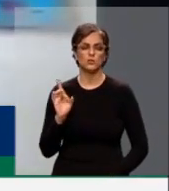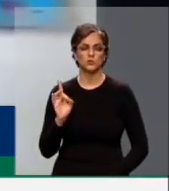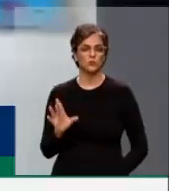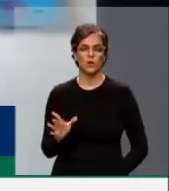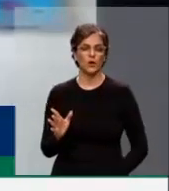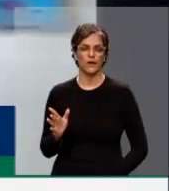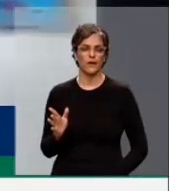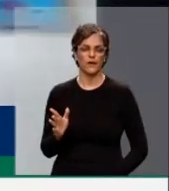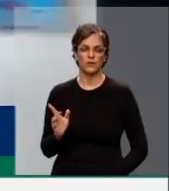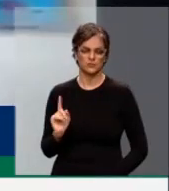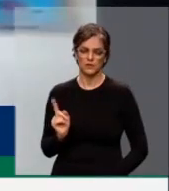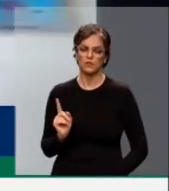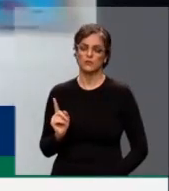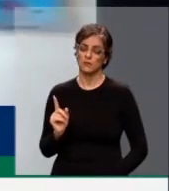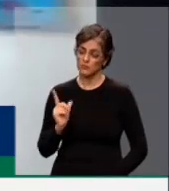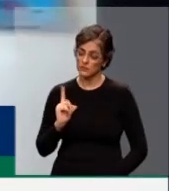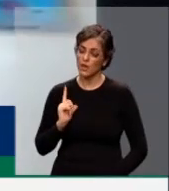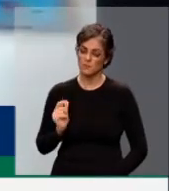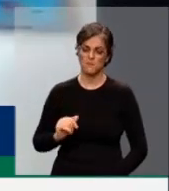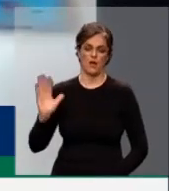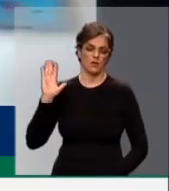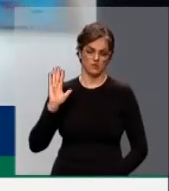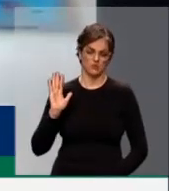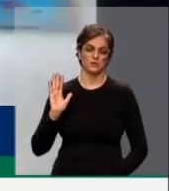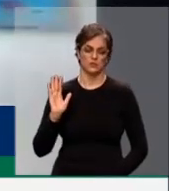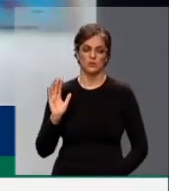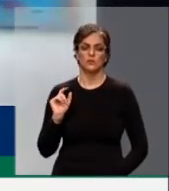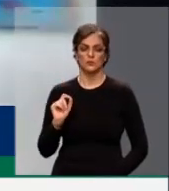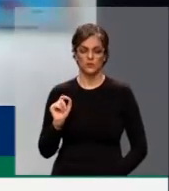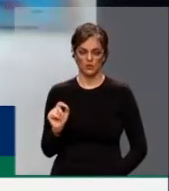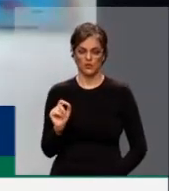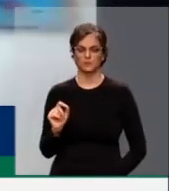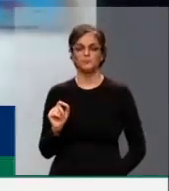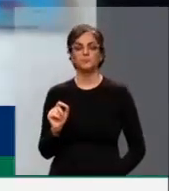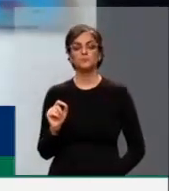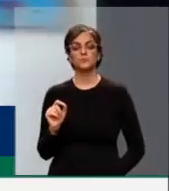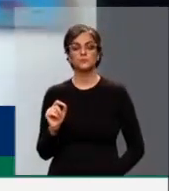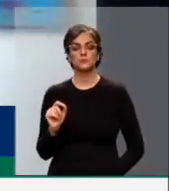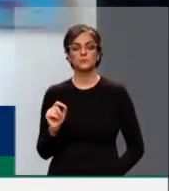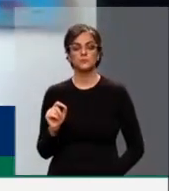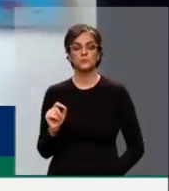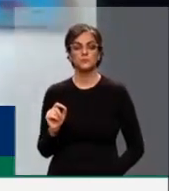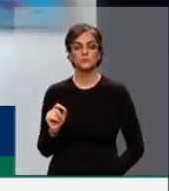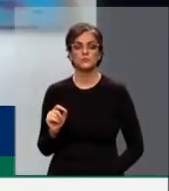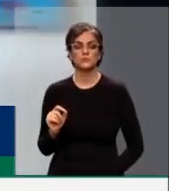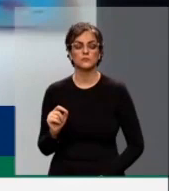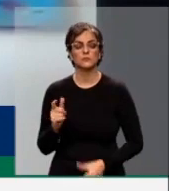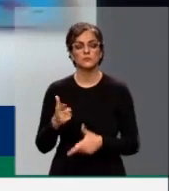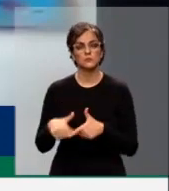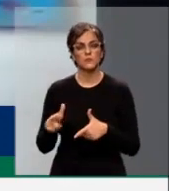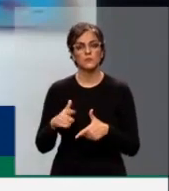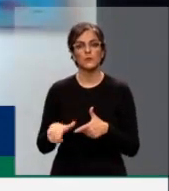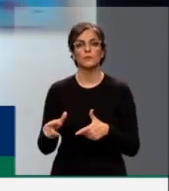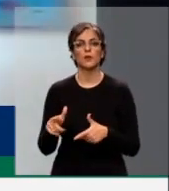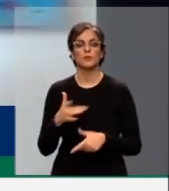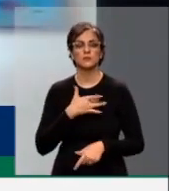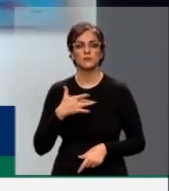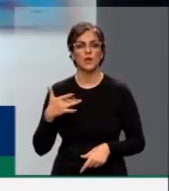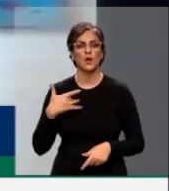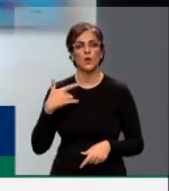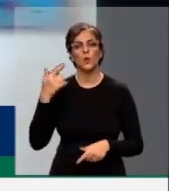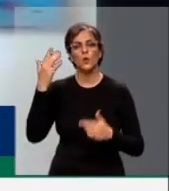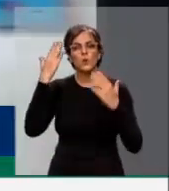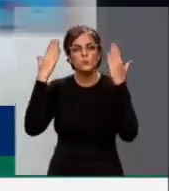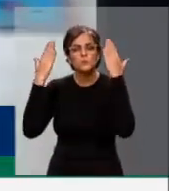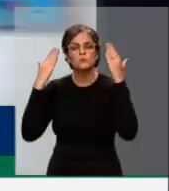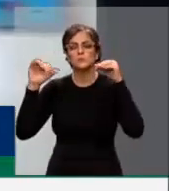tido, né, um impacto muito grande, né, o aumento da questão da saúde mental tem sido muito alto, o